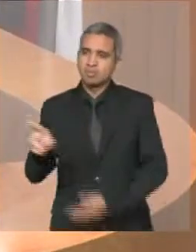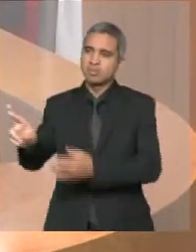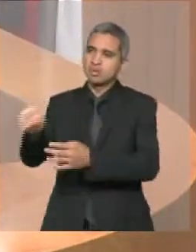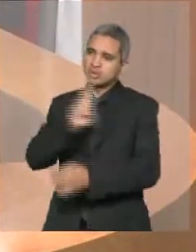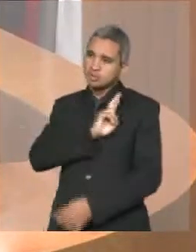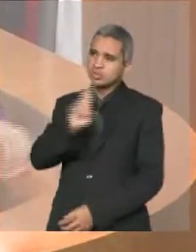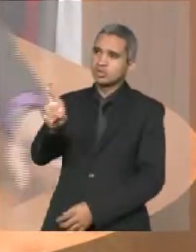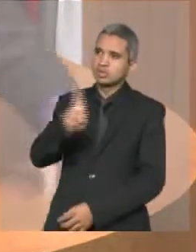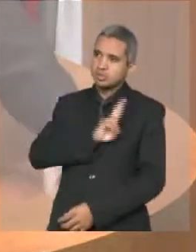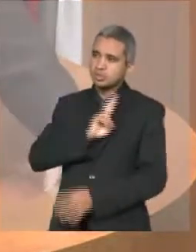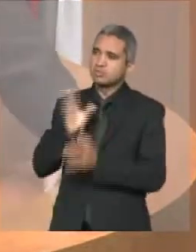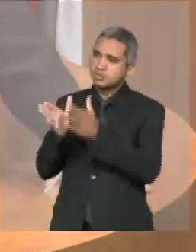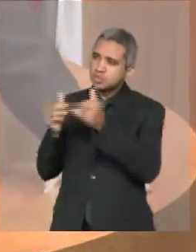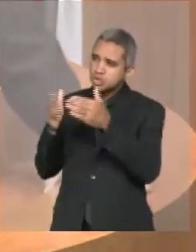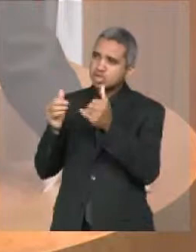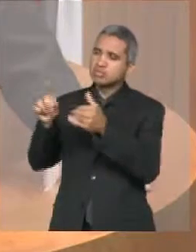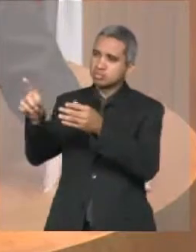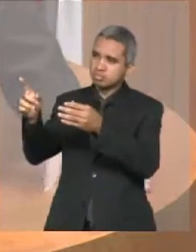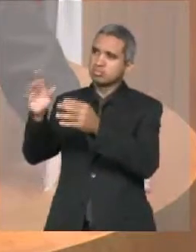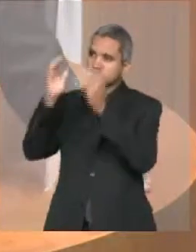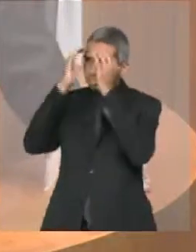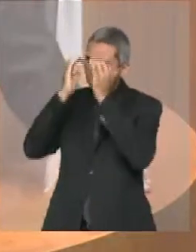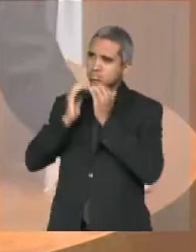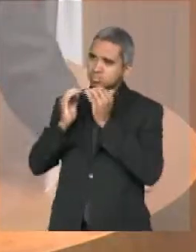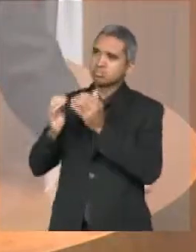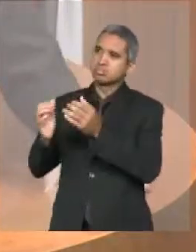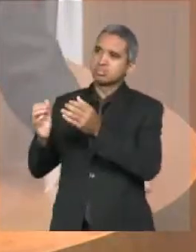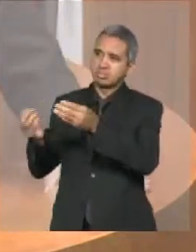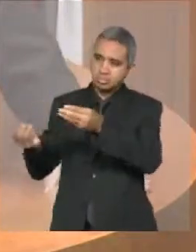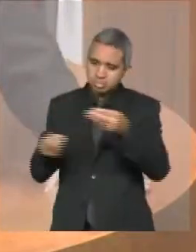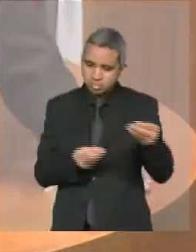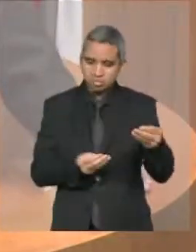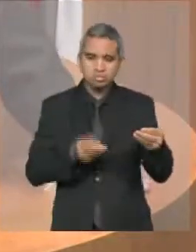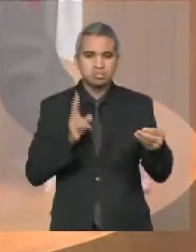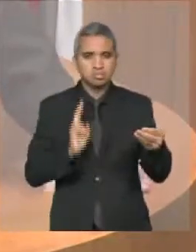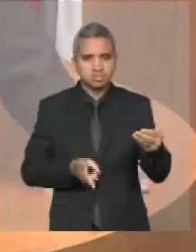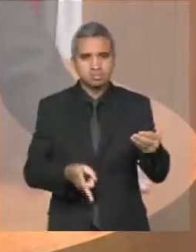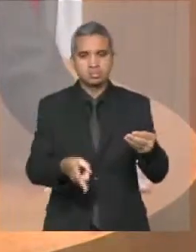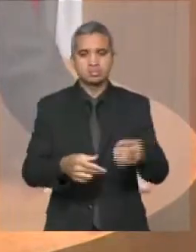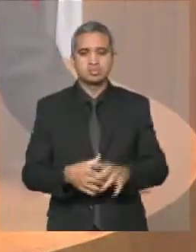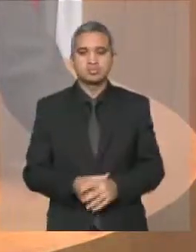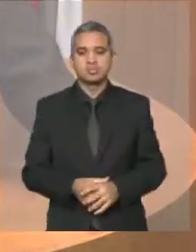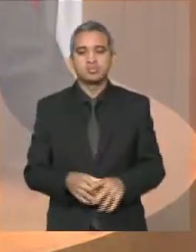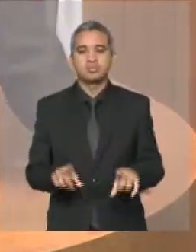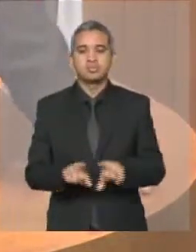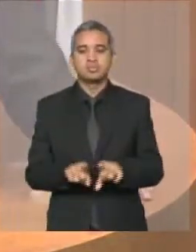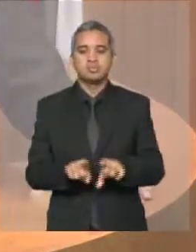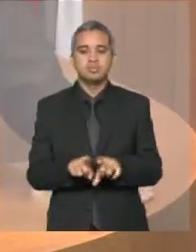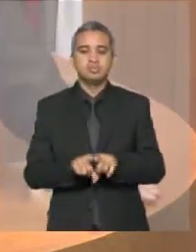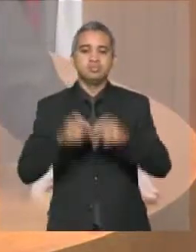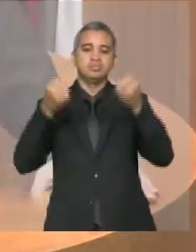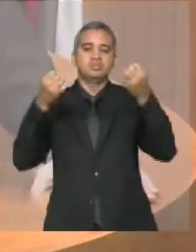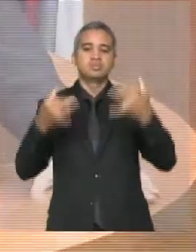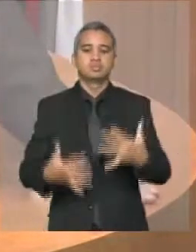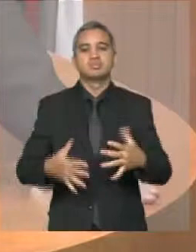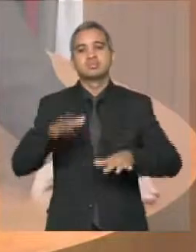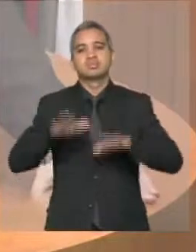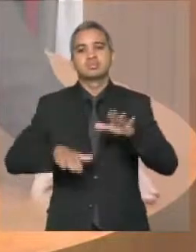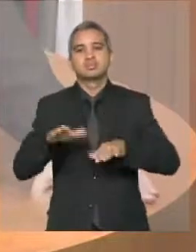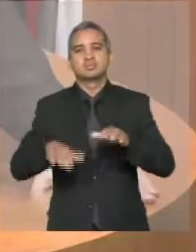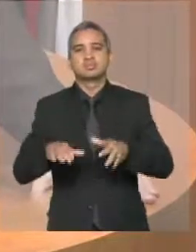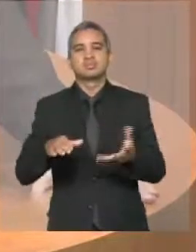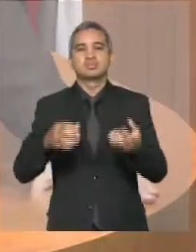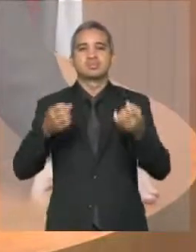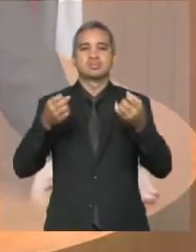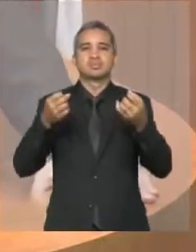como prioridade e já têm sido priorizadas. E aí quero destacar, porque às vezes se fala numa escola,